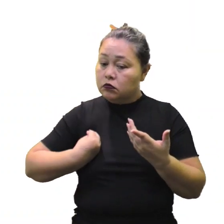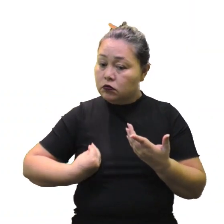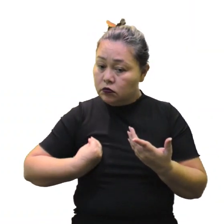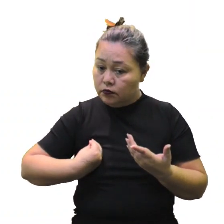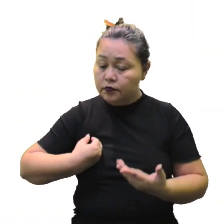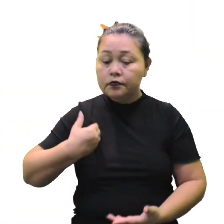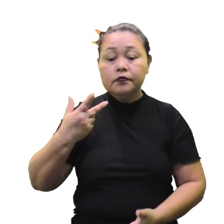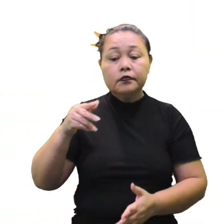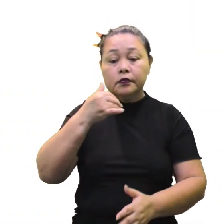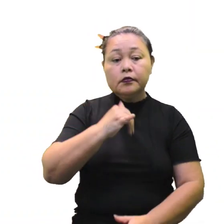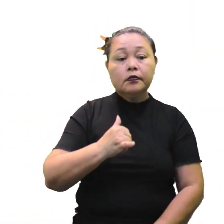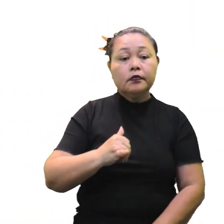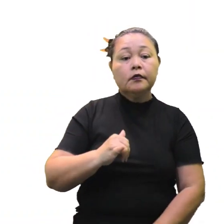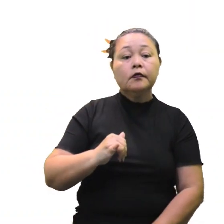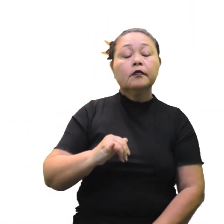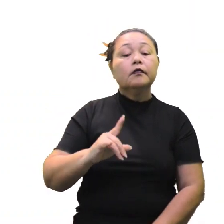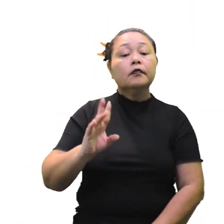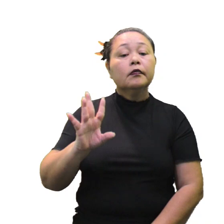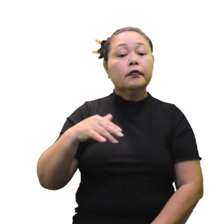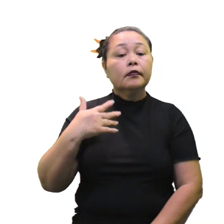energia. Só que